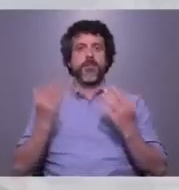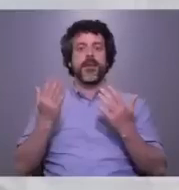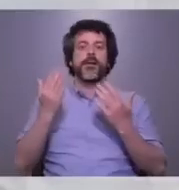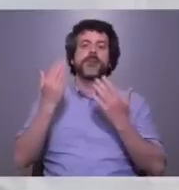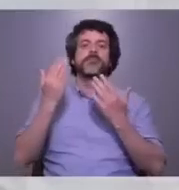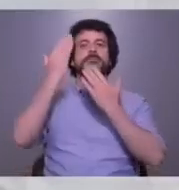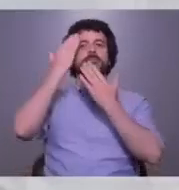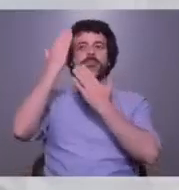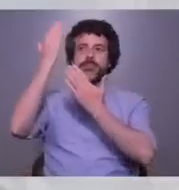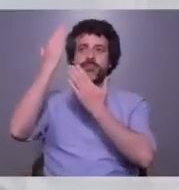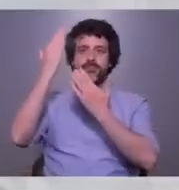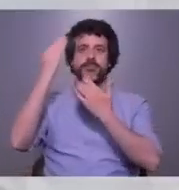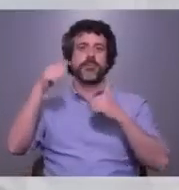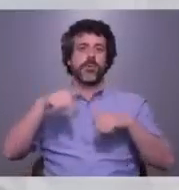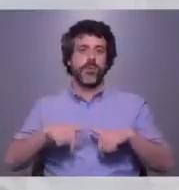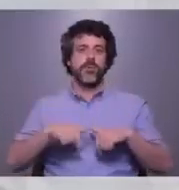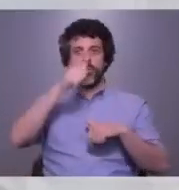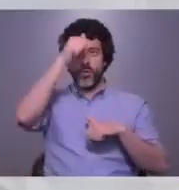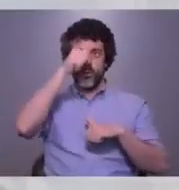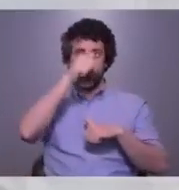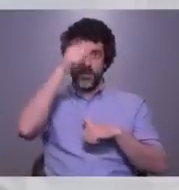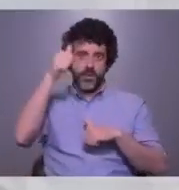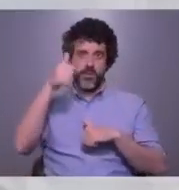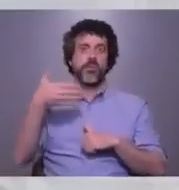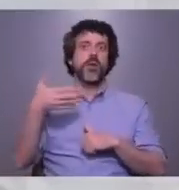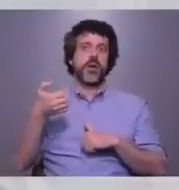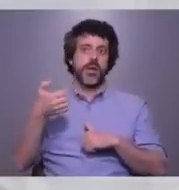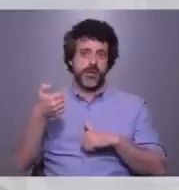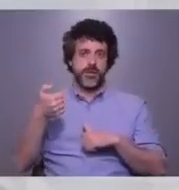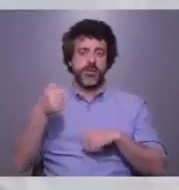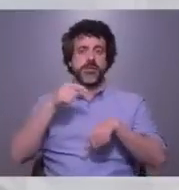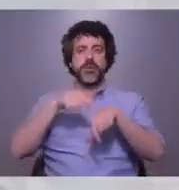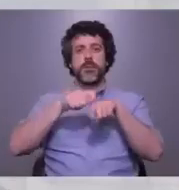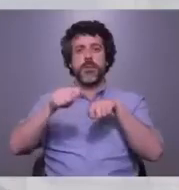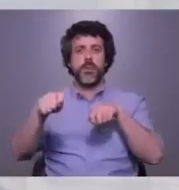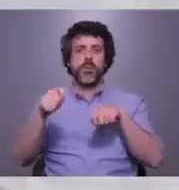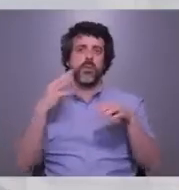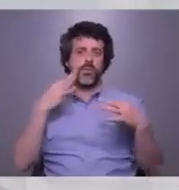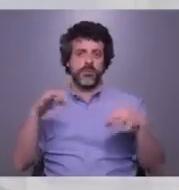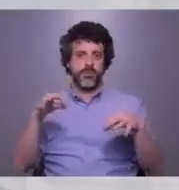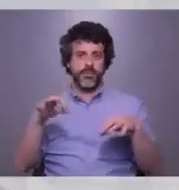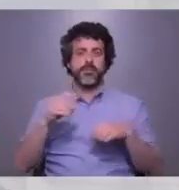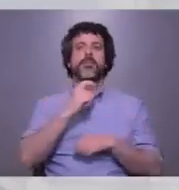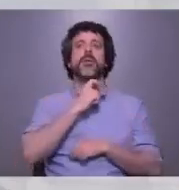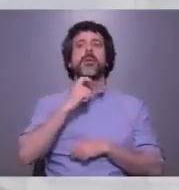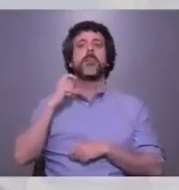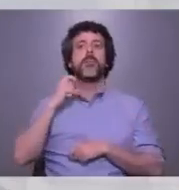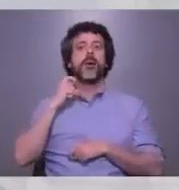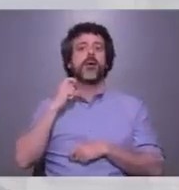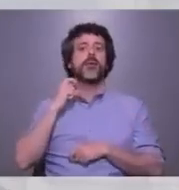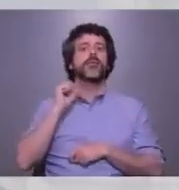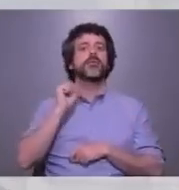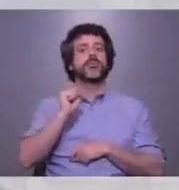Celebramos hoje o 15º Domingo do Tempo Comum. Presida a nossa celebração o Sr.